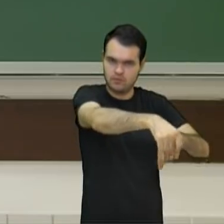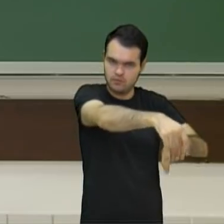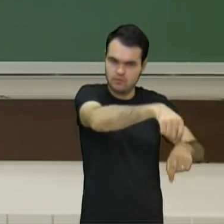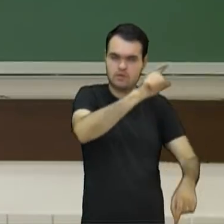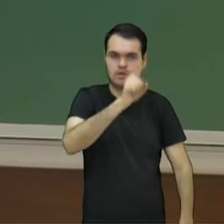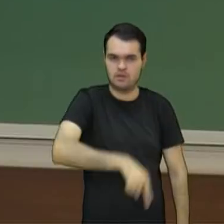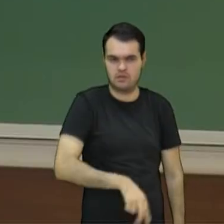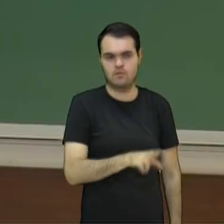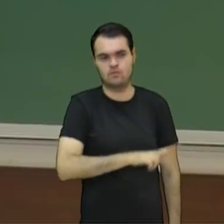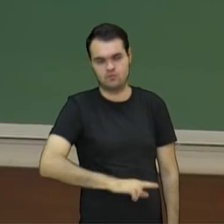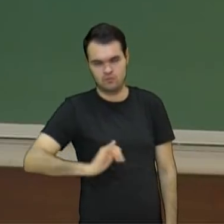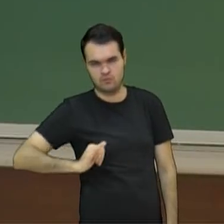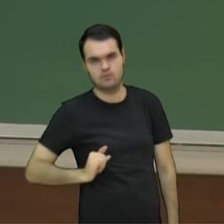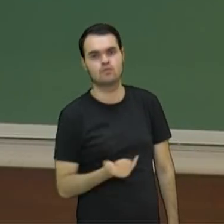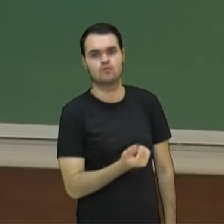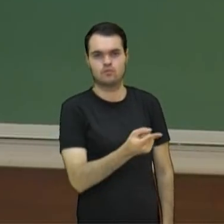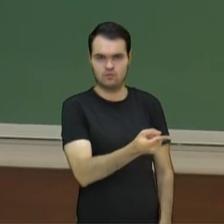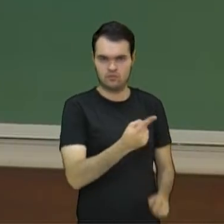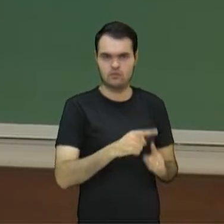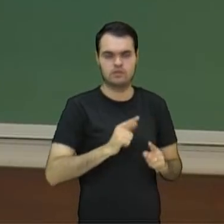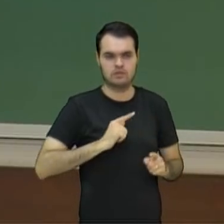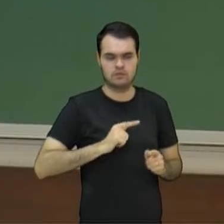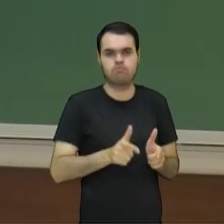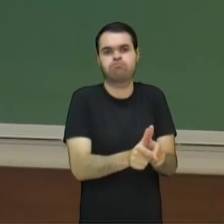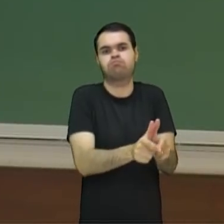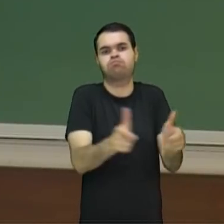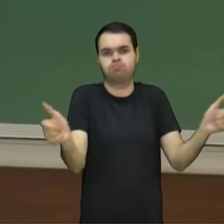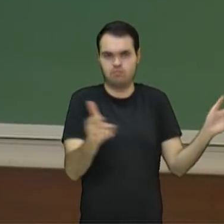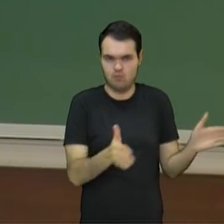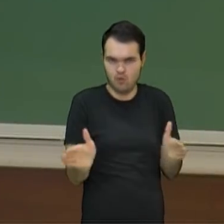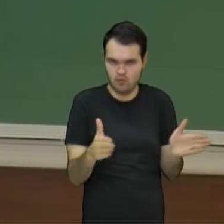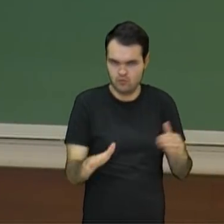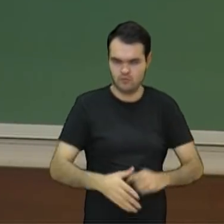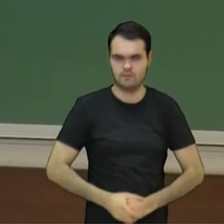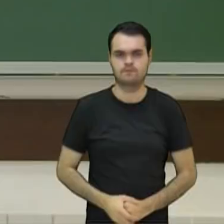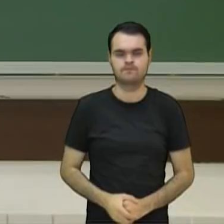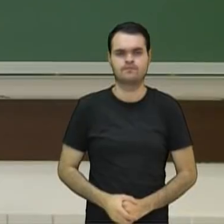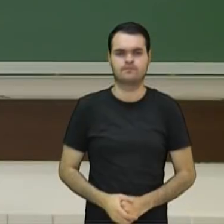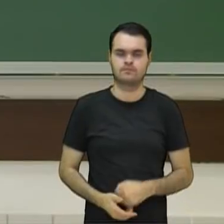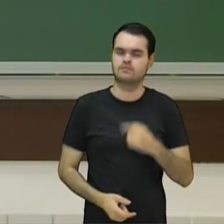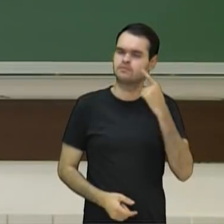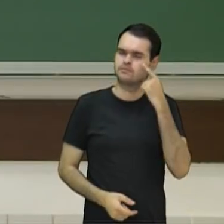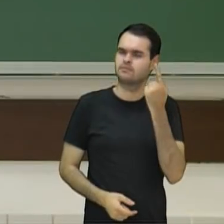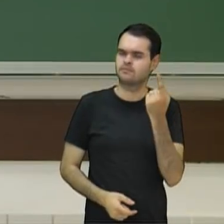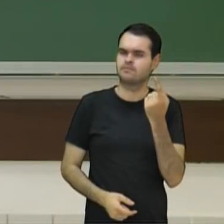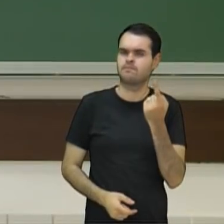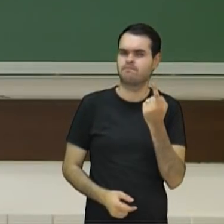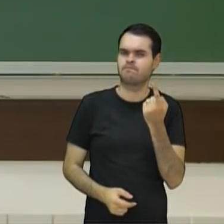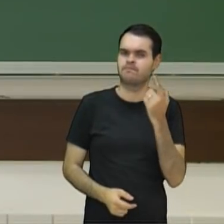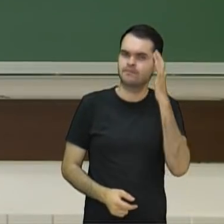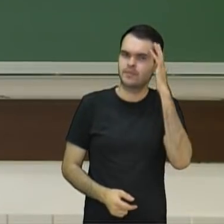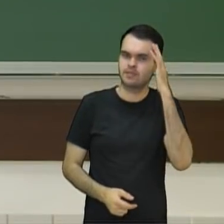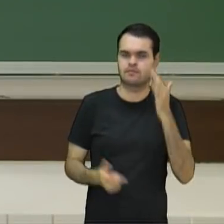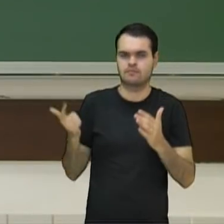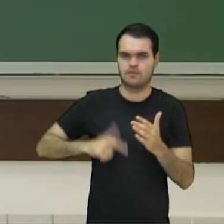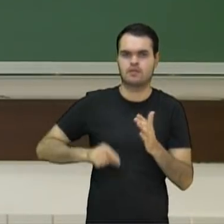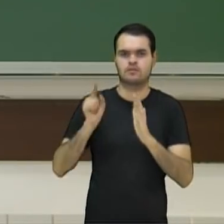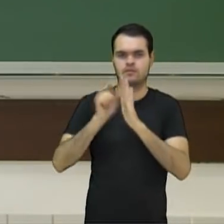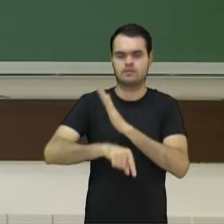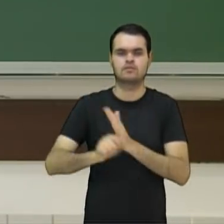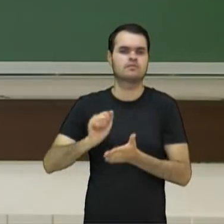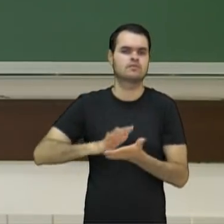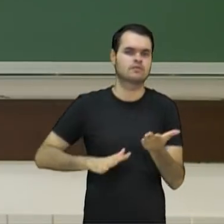bem utilizada, tendo uma grande produção. Que tal a gente pensar, então, mais um exercício?